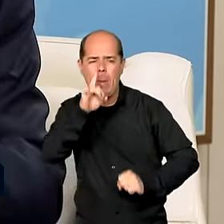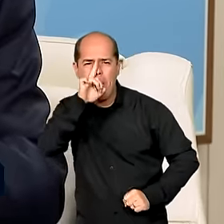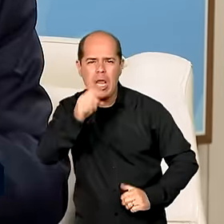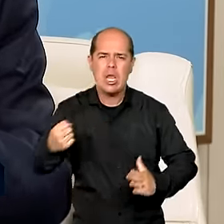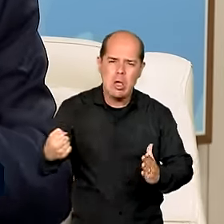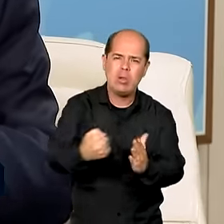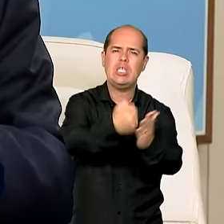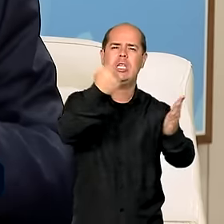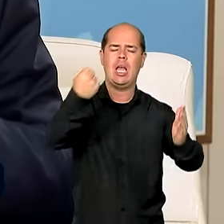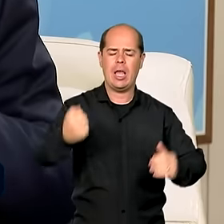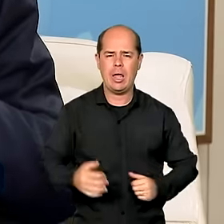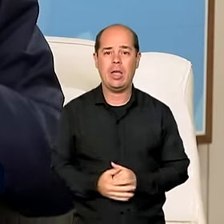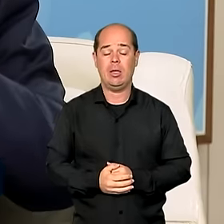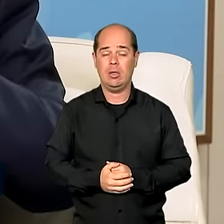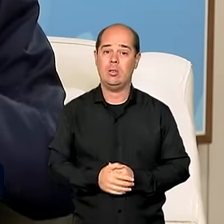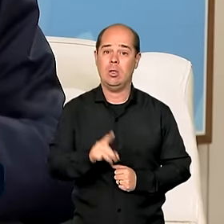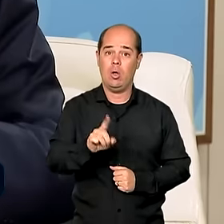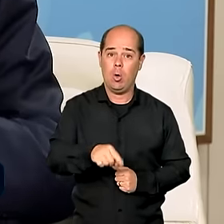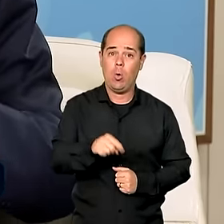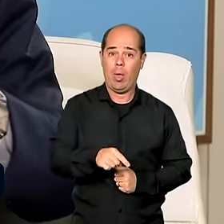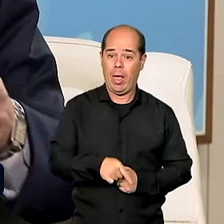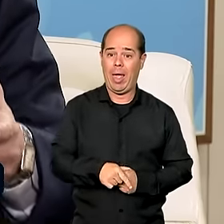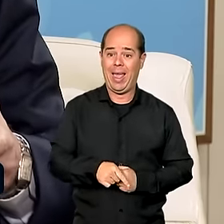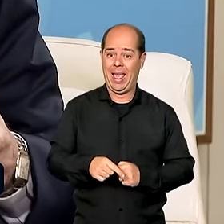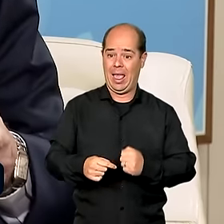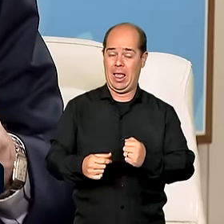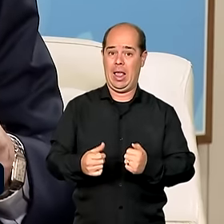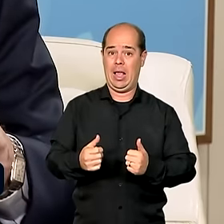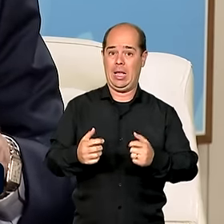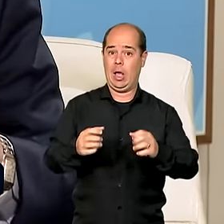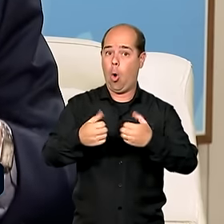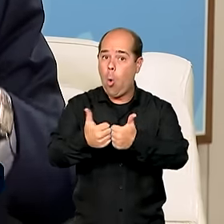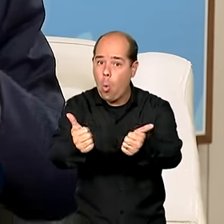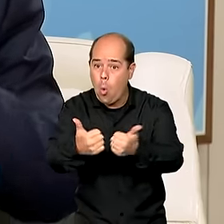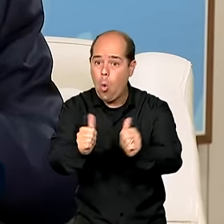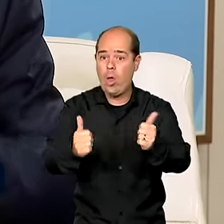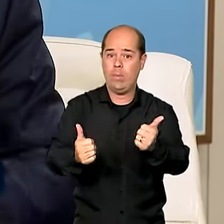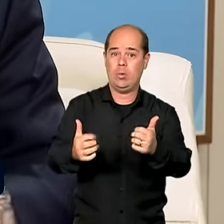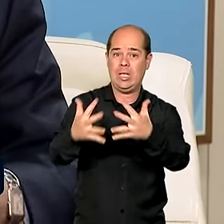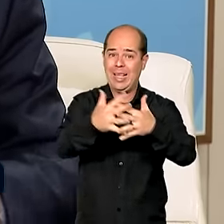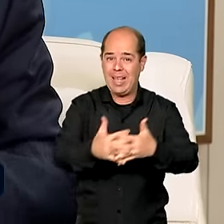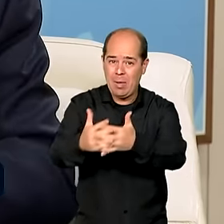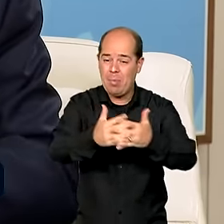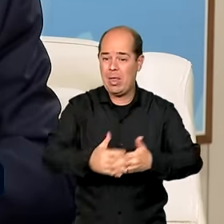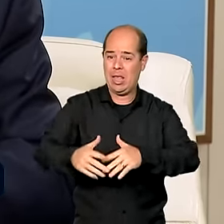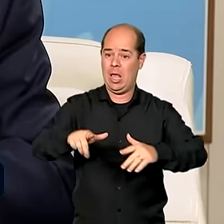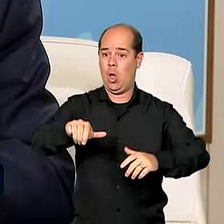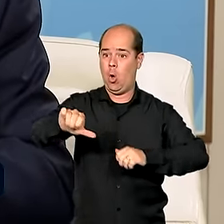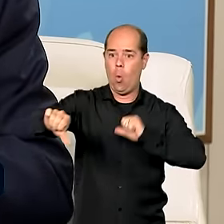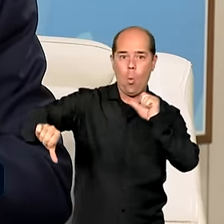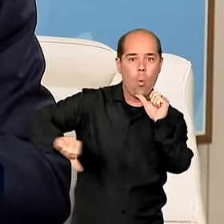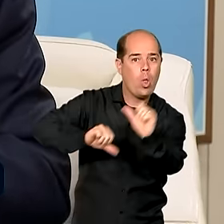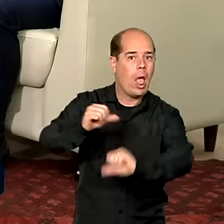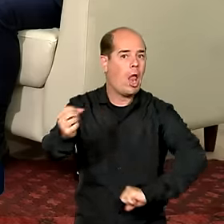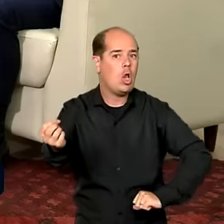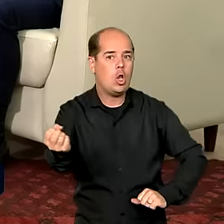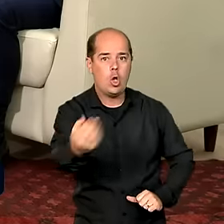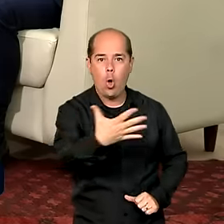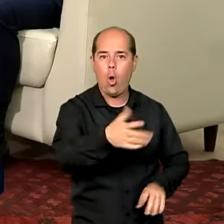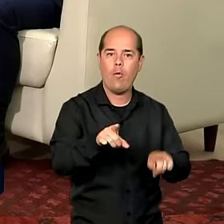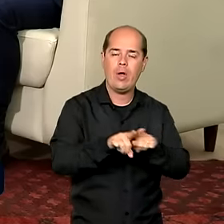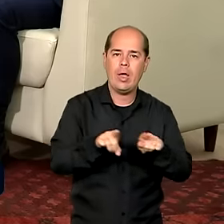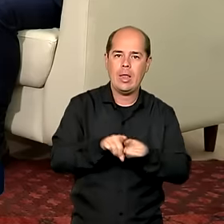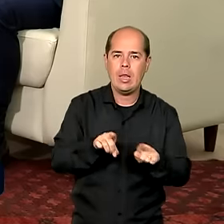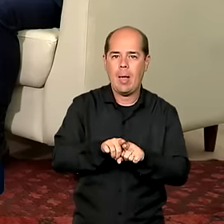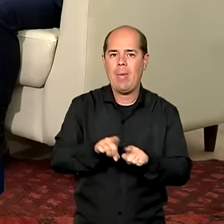Frota procurando trazer mais segurança as rodovias e também despoluição e ainda